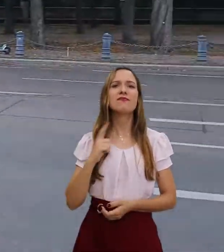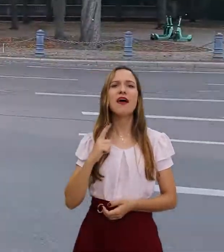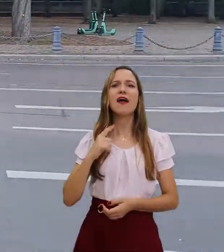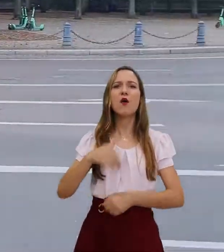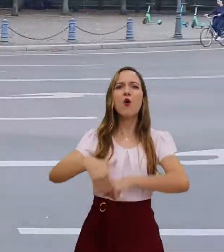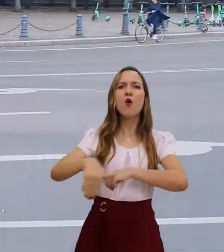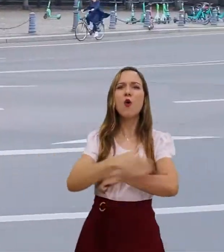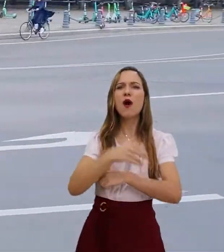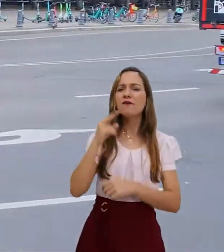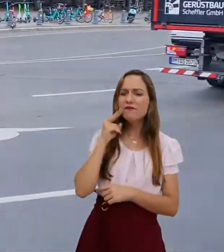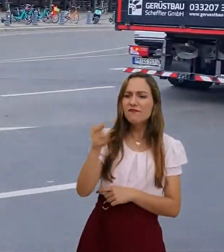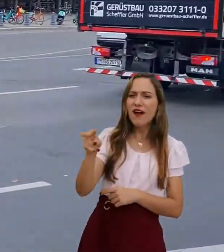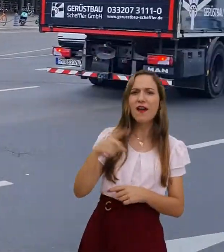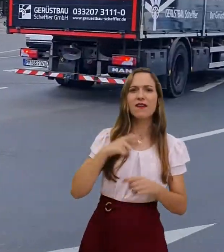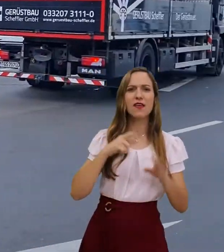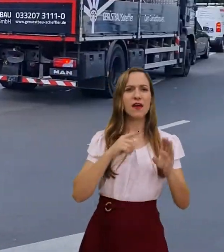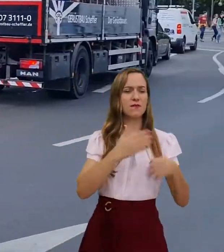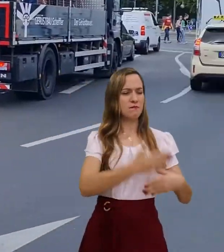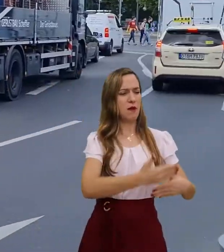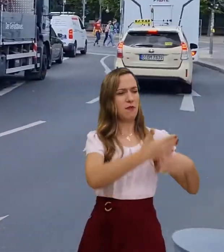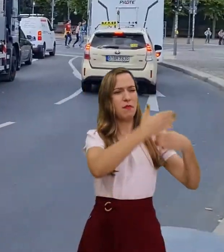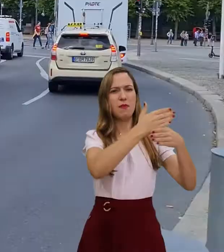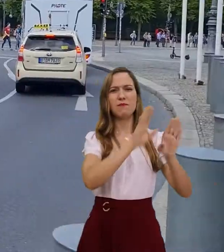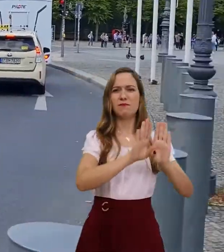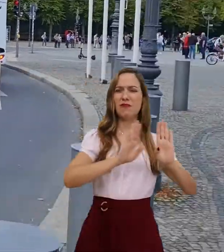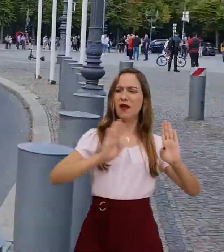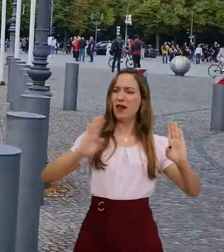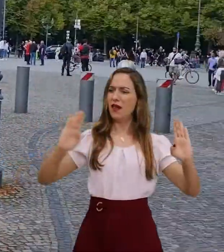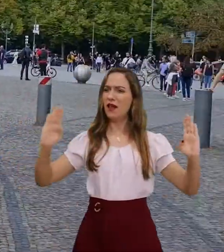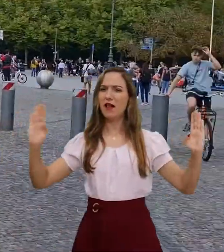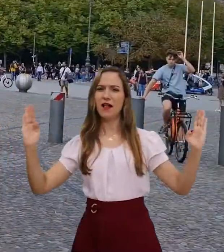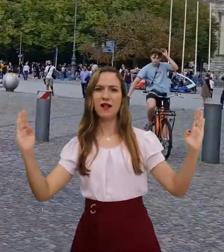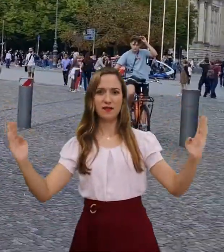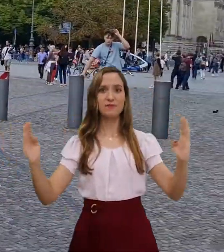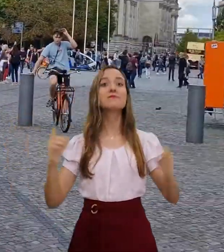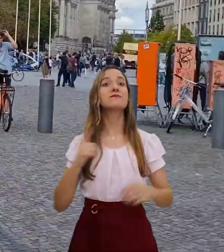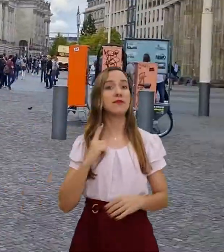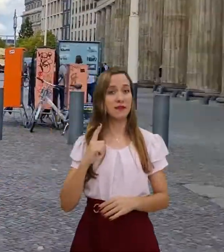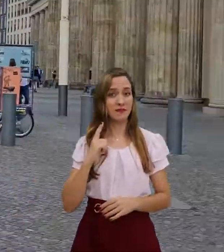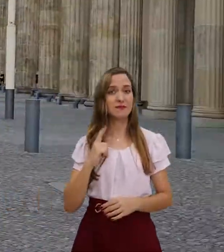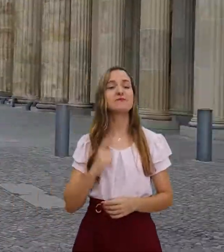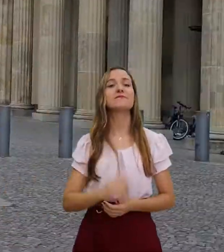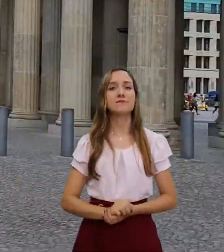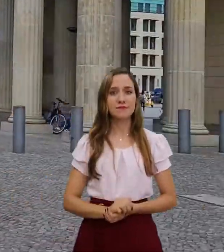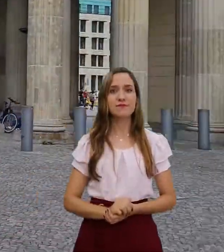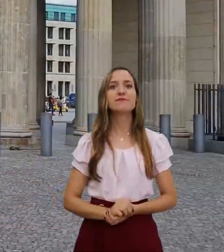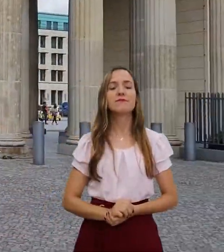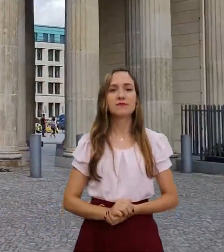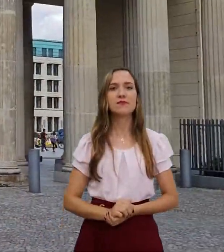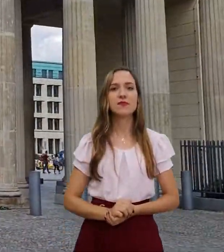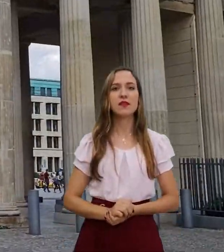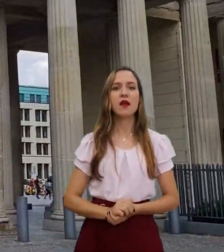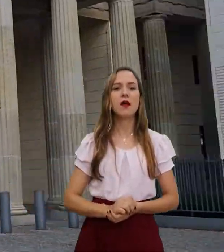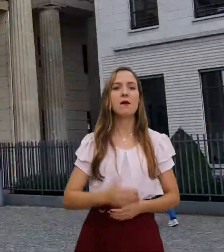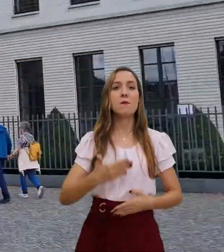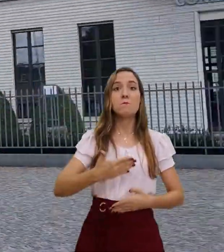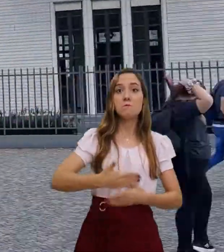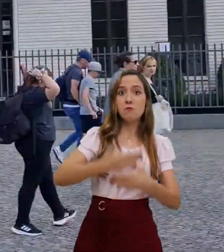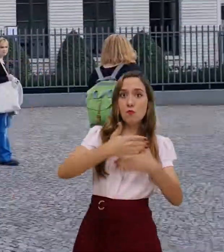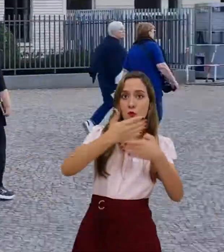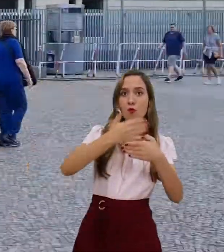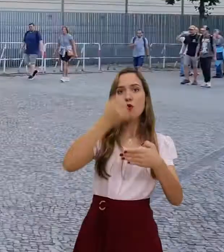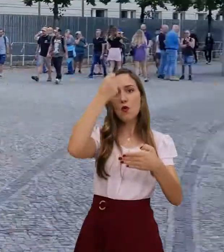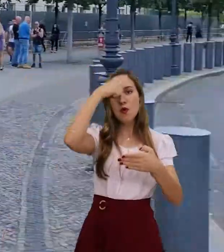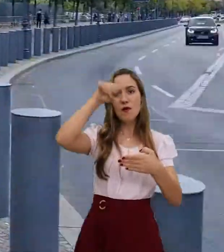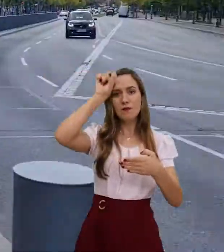rua. Ele fechava aqui o portão de Brandenburgo todo. Não ficava em cima dele, mas ele ficava